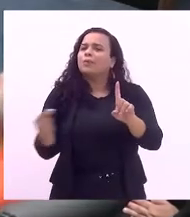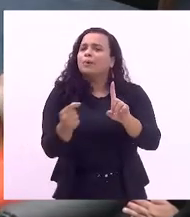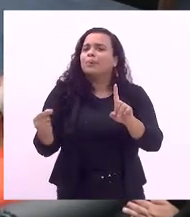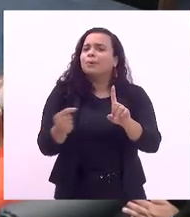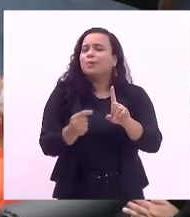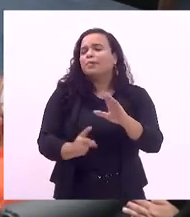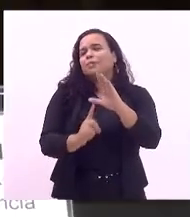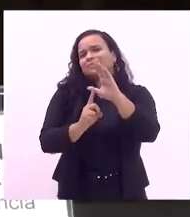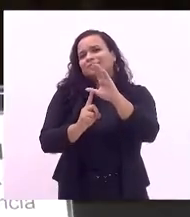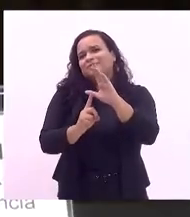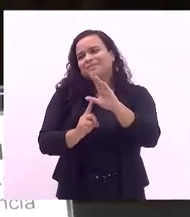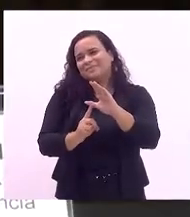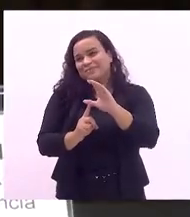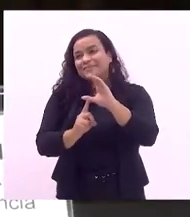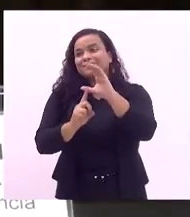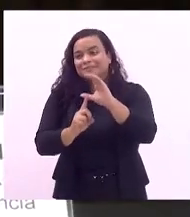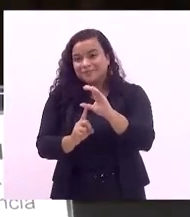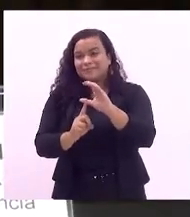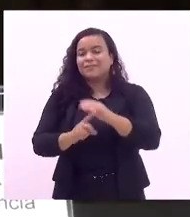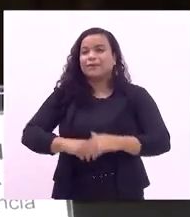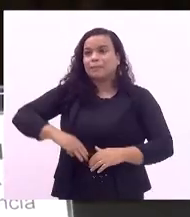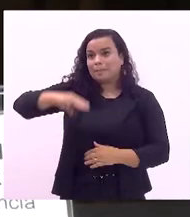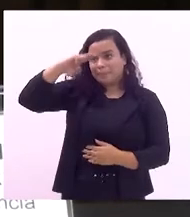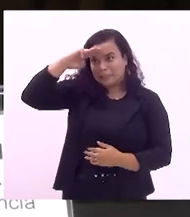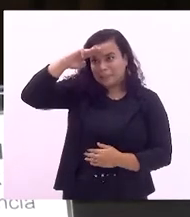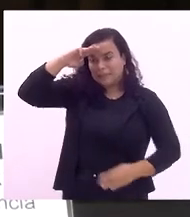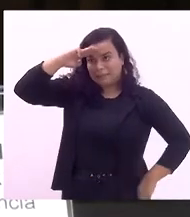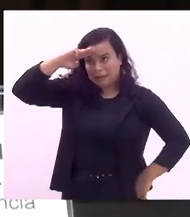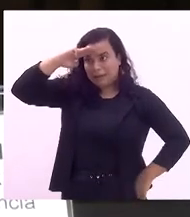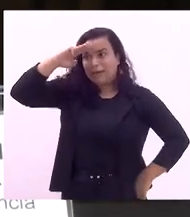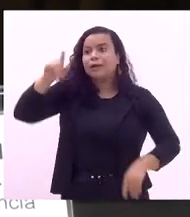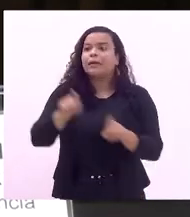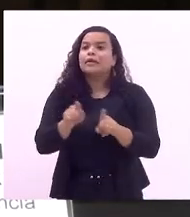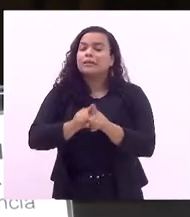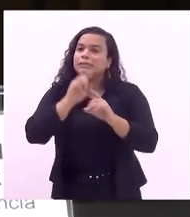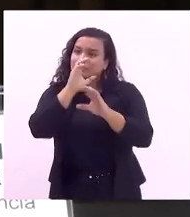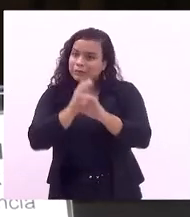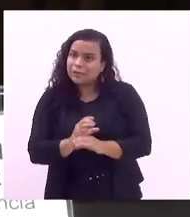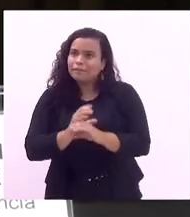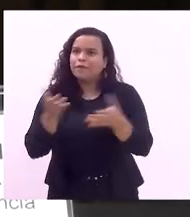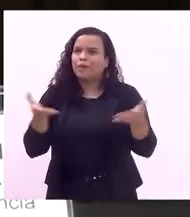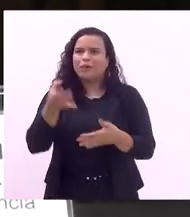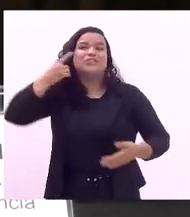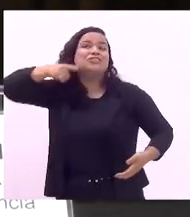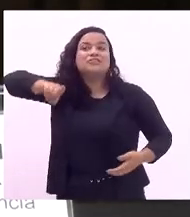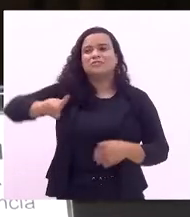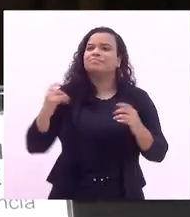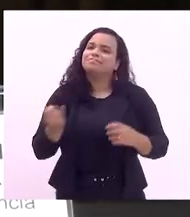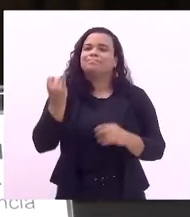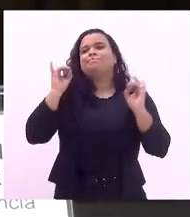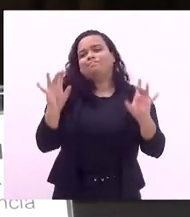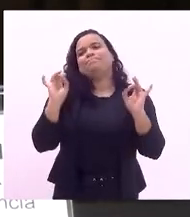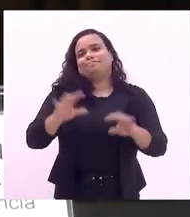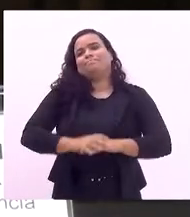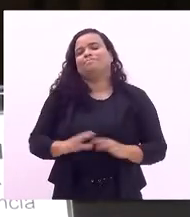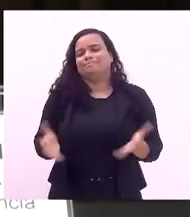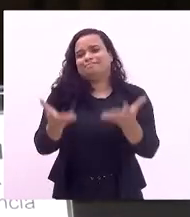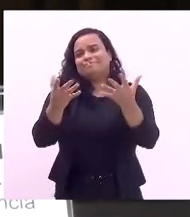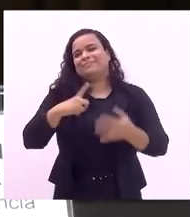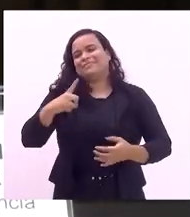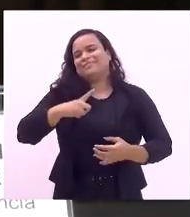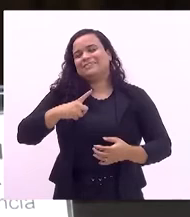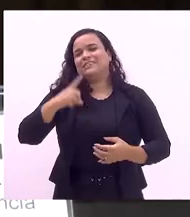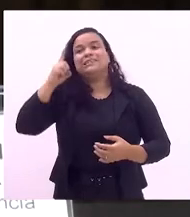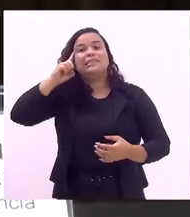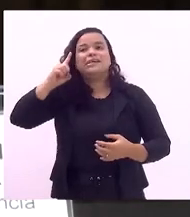os capelães capelães militares capelães civis nesta data é comemorativa